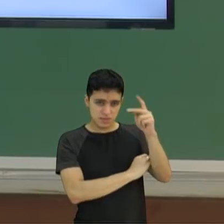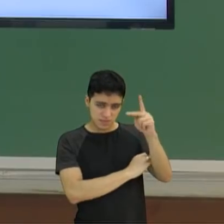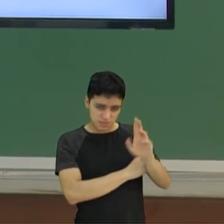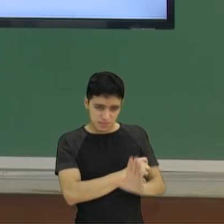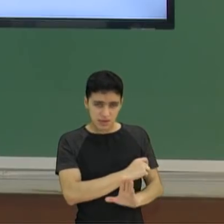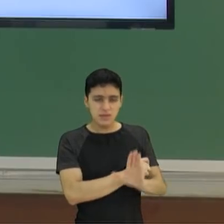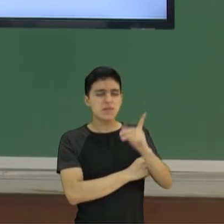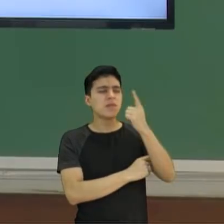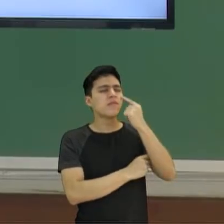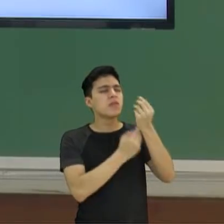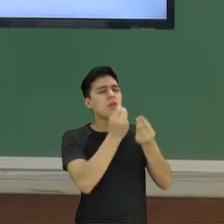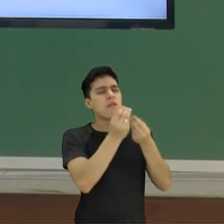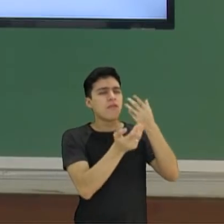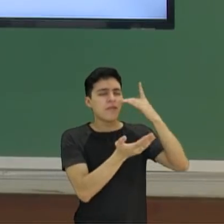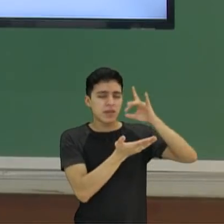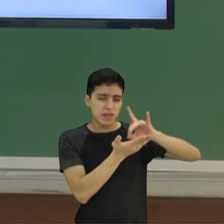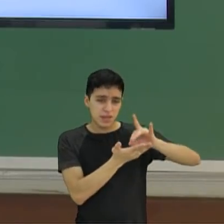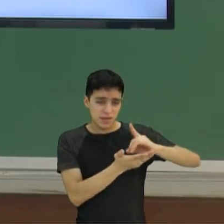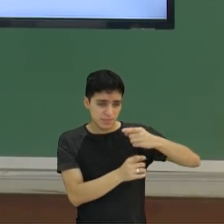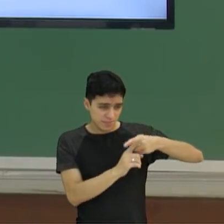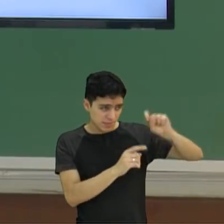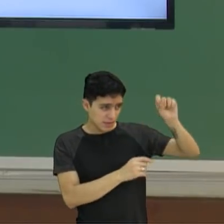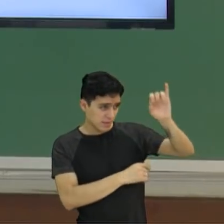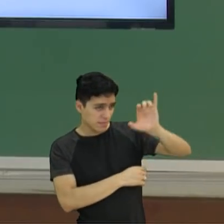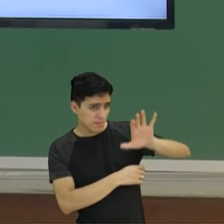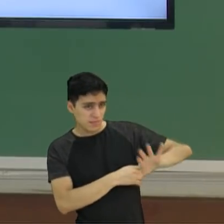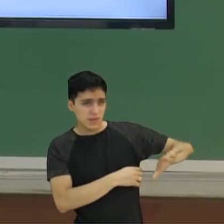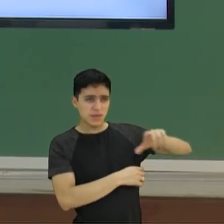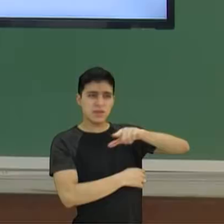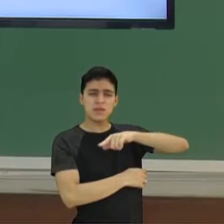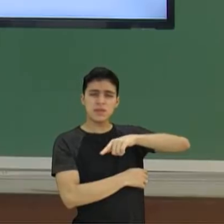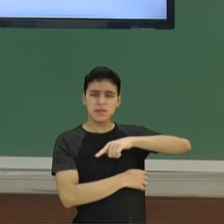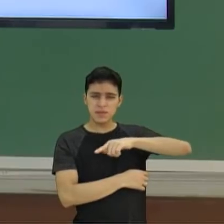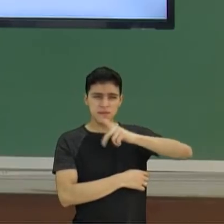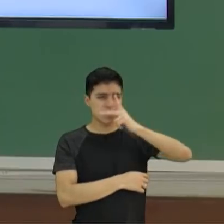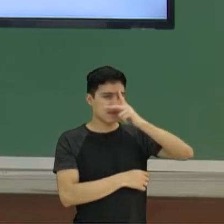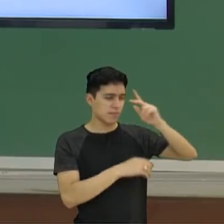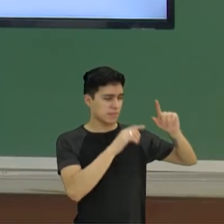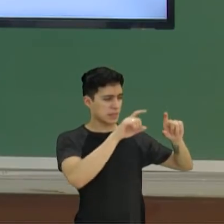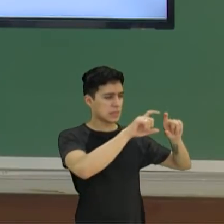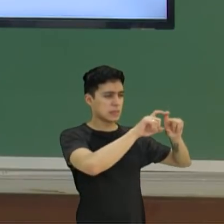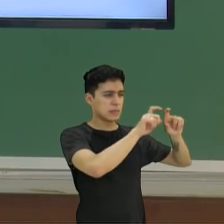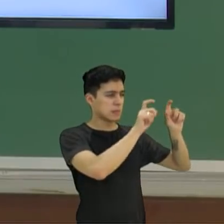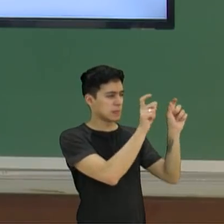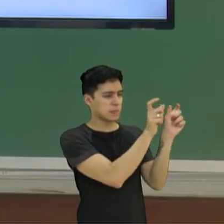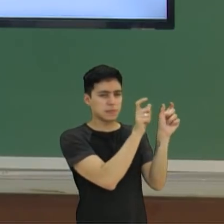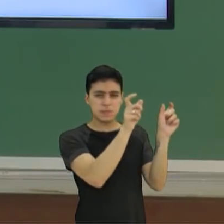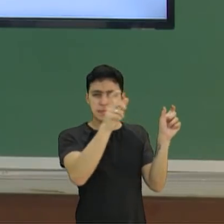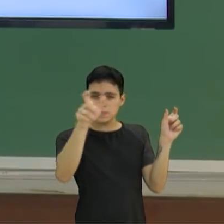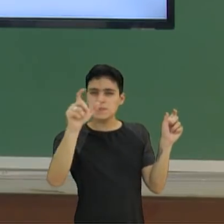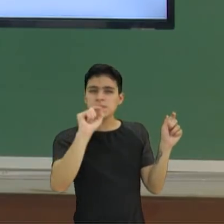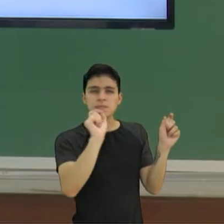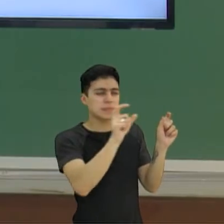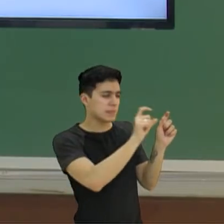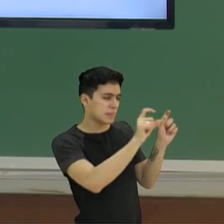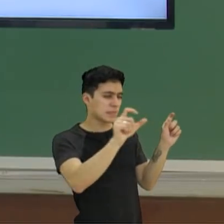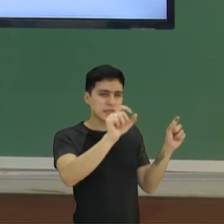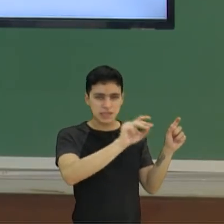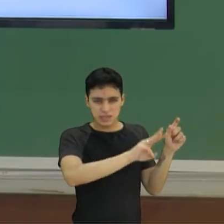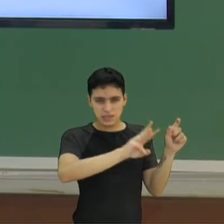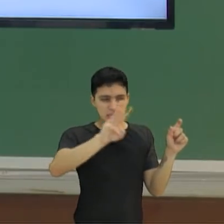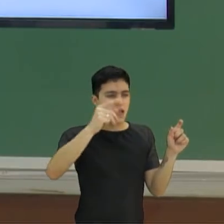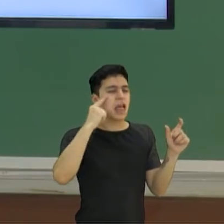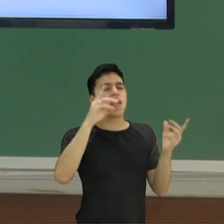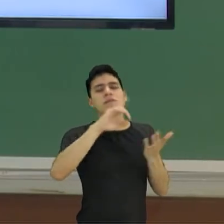essa comprovação? Pela imagem, nós temos aqui as seções desse jornal online, as seções do site. Então, essa é